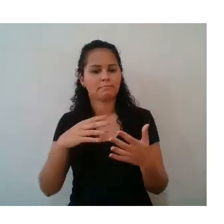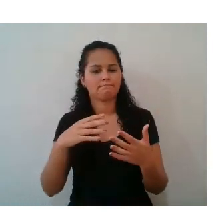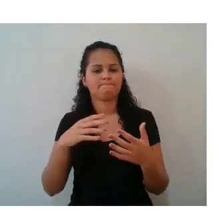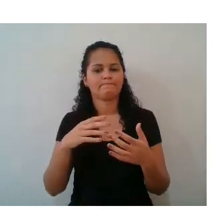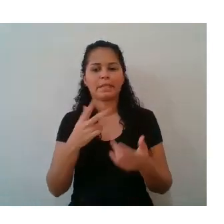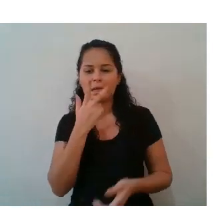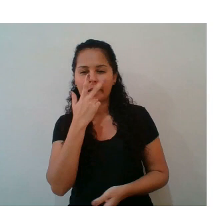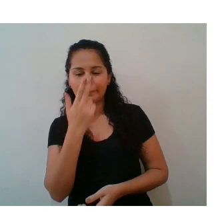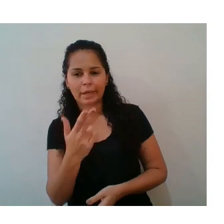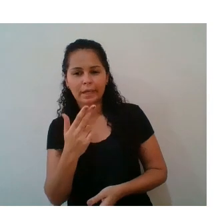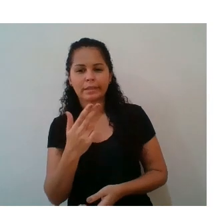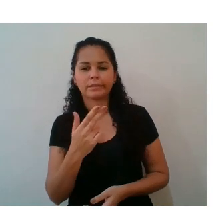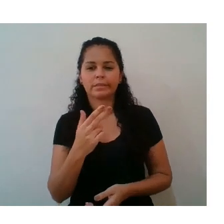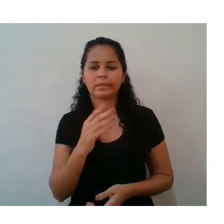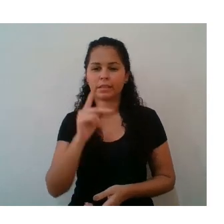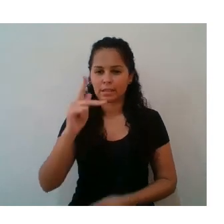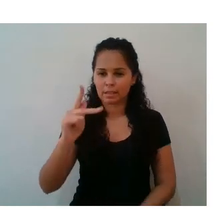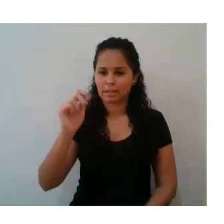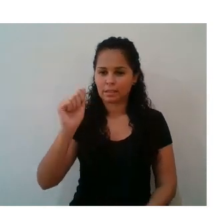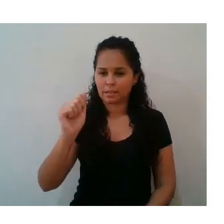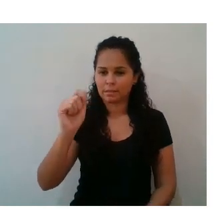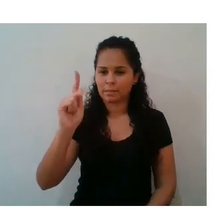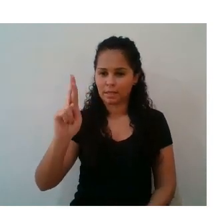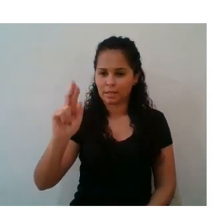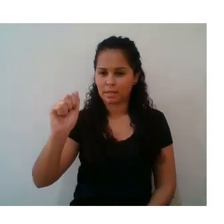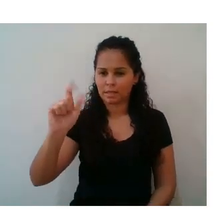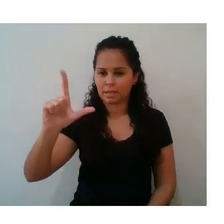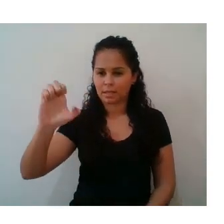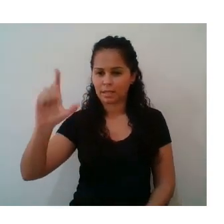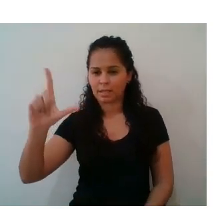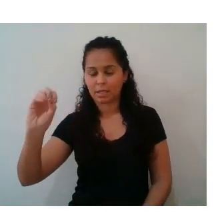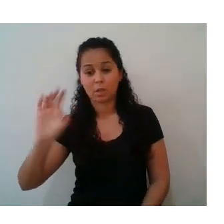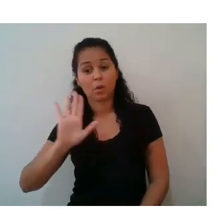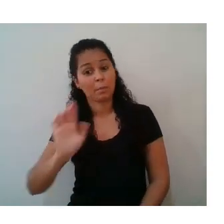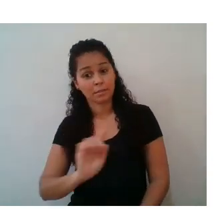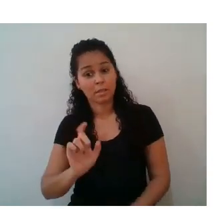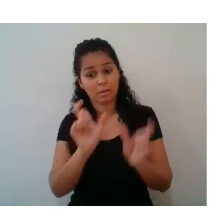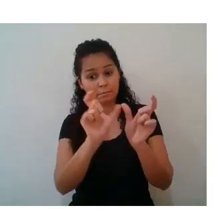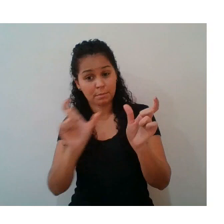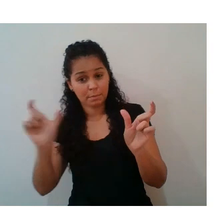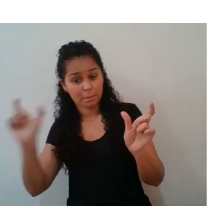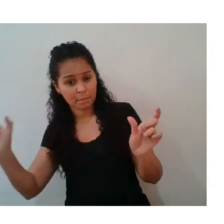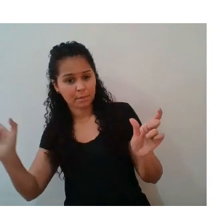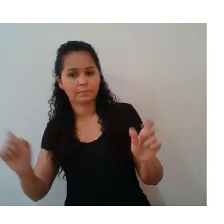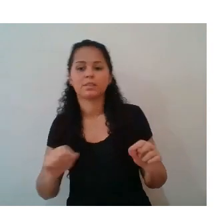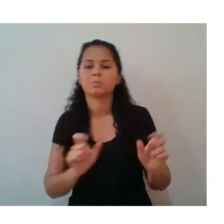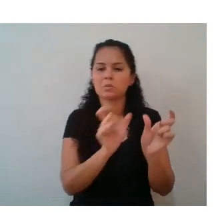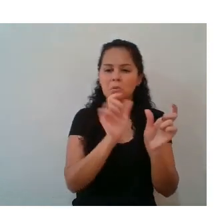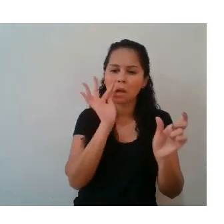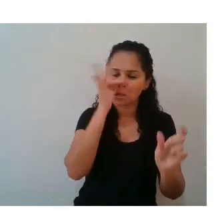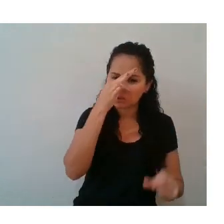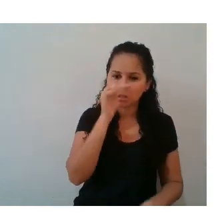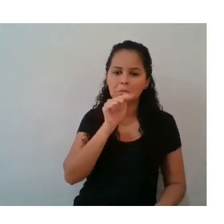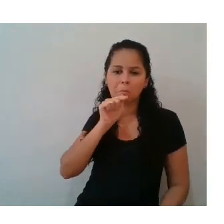que parecem paralelo, mas não são série. E como você identifica? Entre uma resistência e outra, você faz um pontinho.